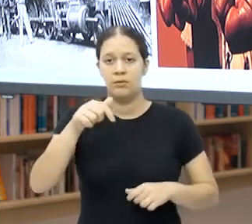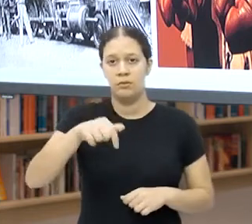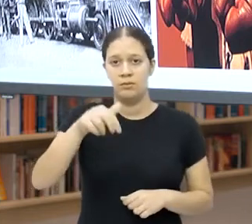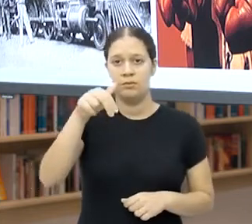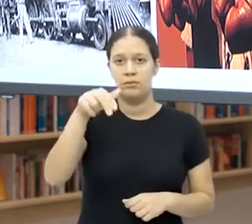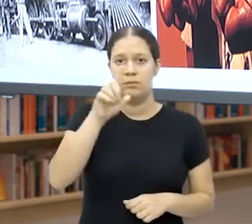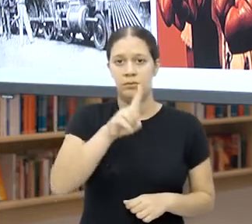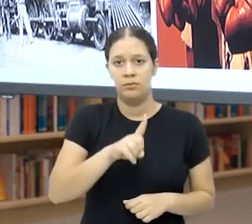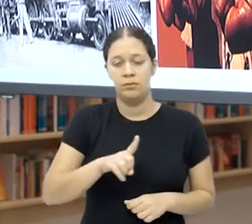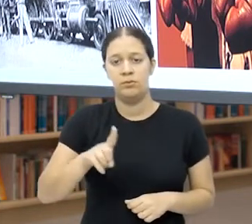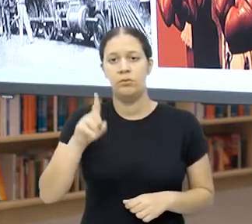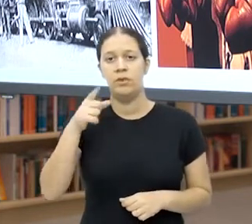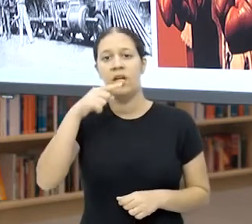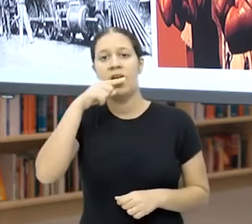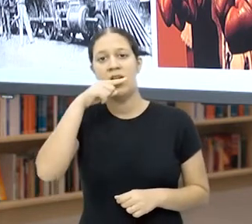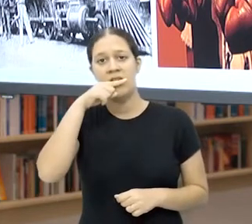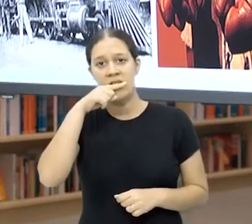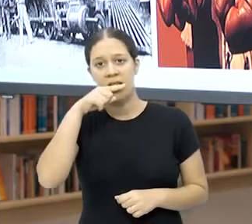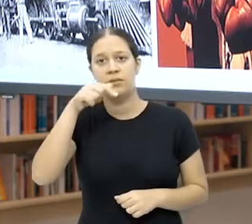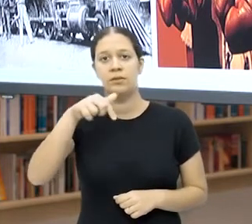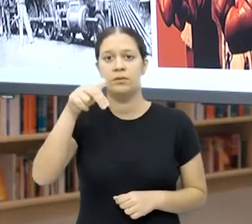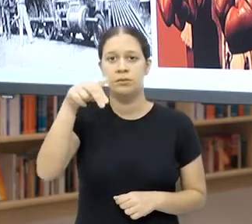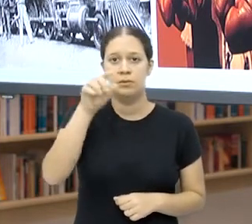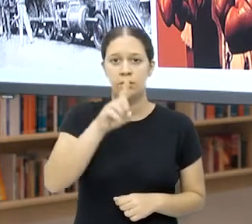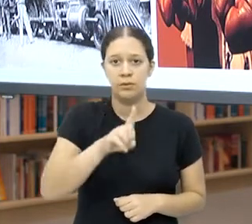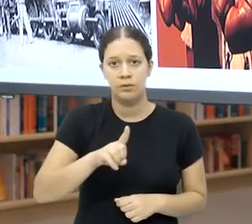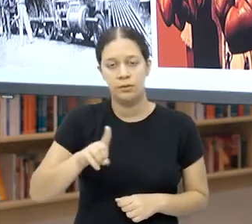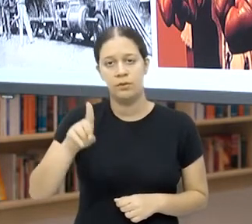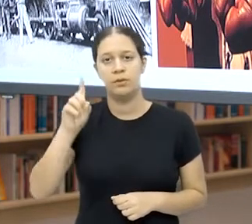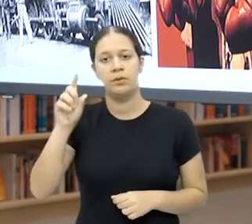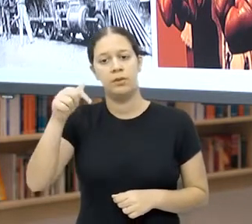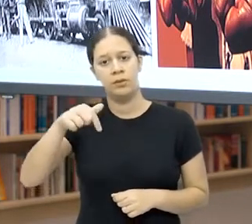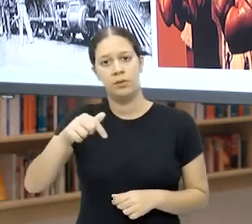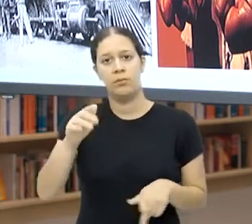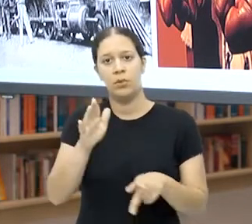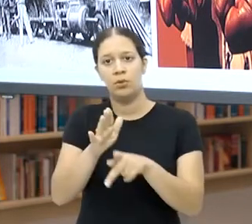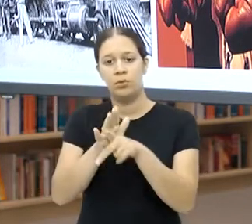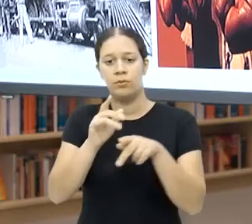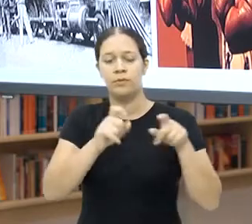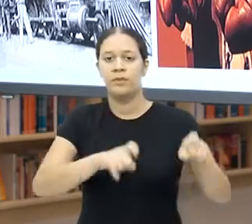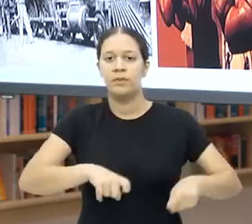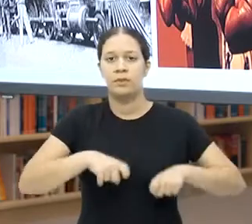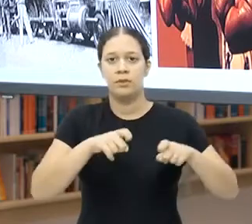Nordeste. Lembra? Cana-de-açúcar, Nordeste, senhor de engenho, o dono da fazenda.